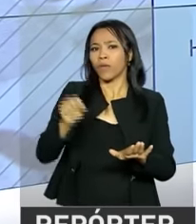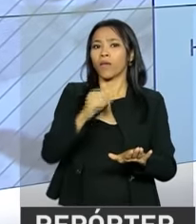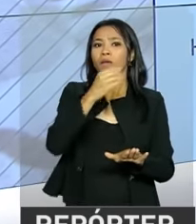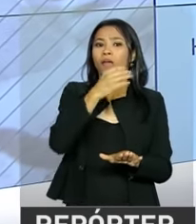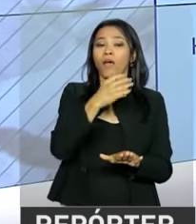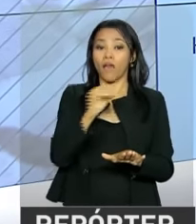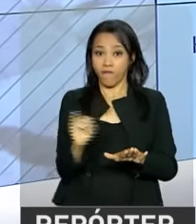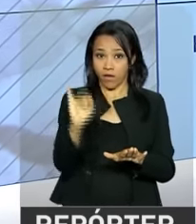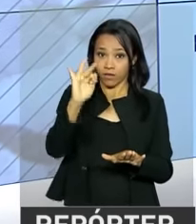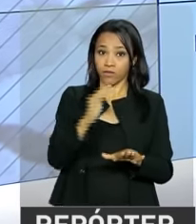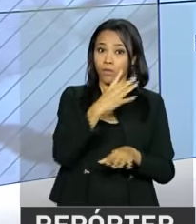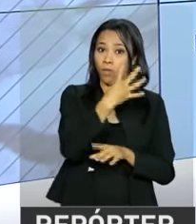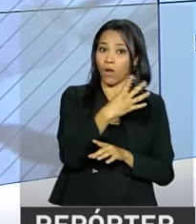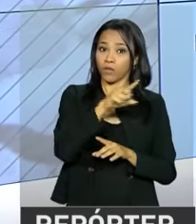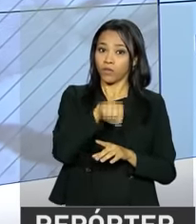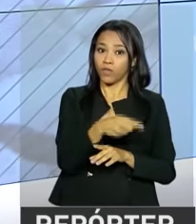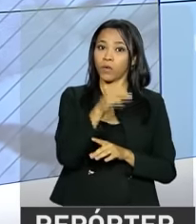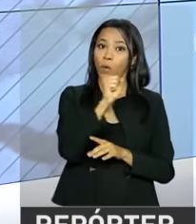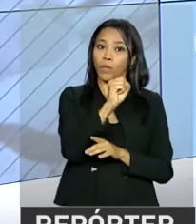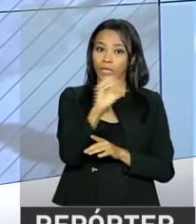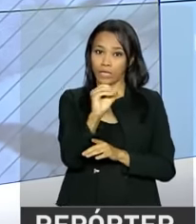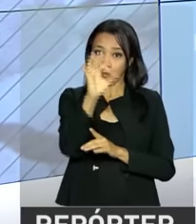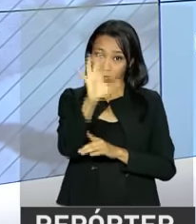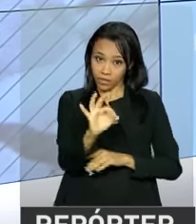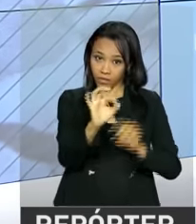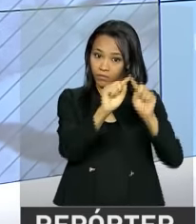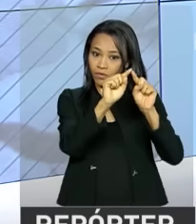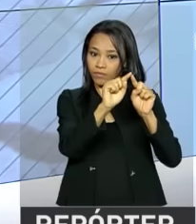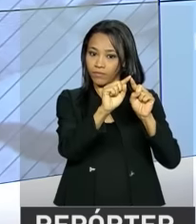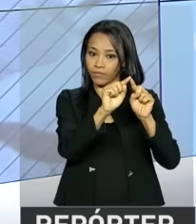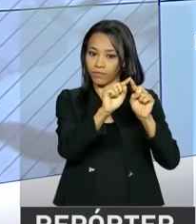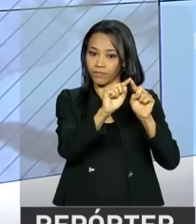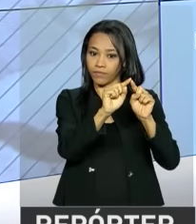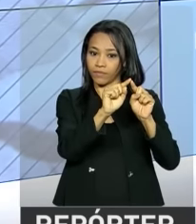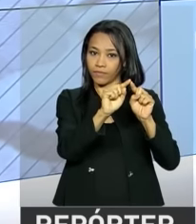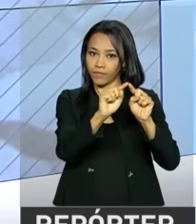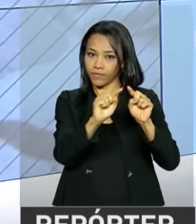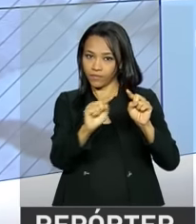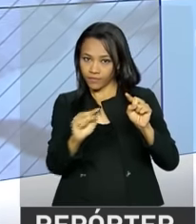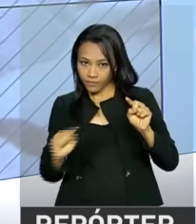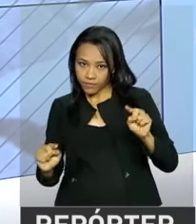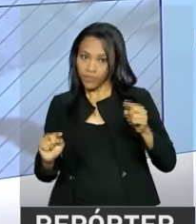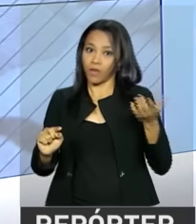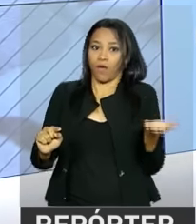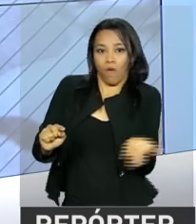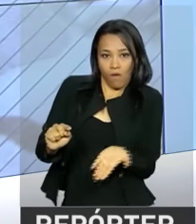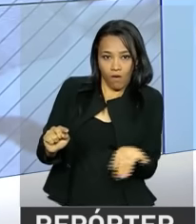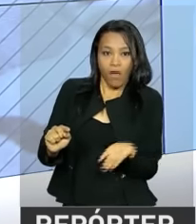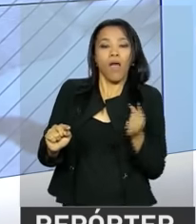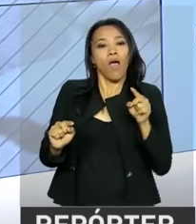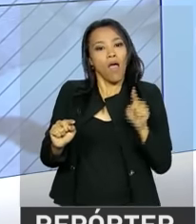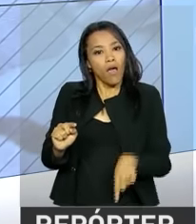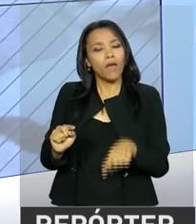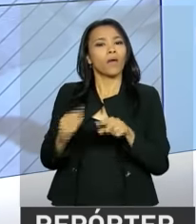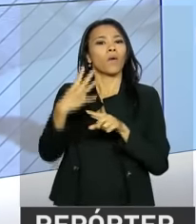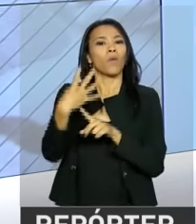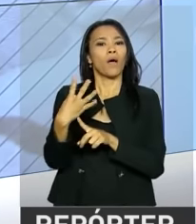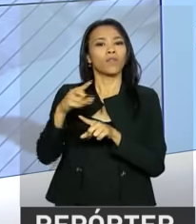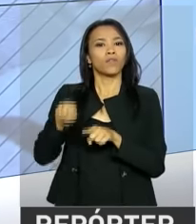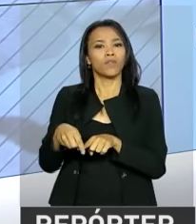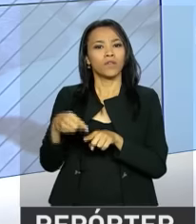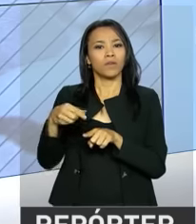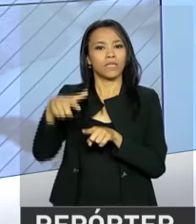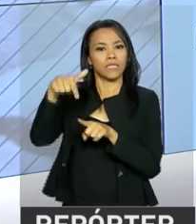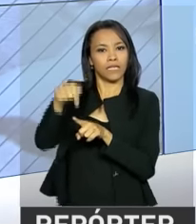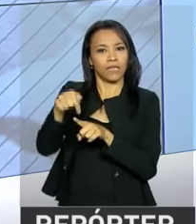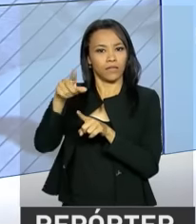inflação ficasse em 4 80% a a meta atual agora a previsão atual agora é de